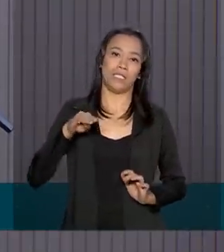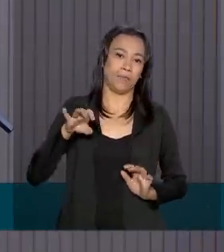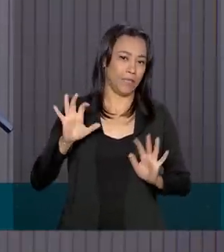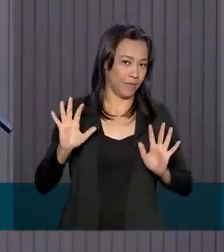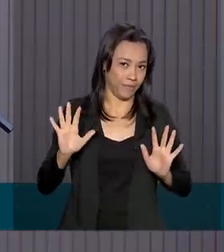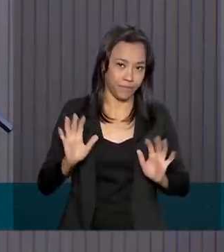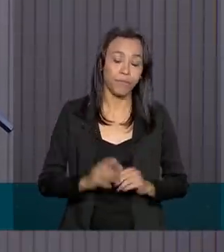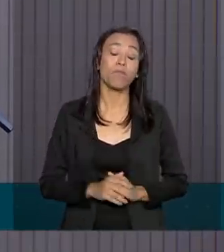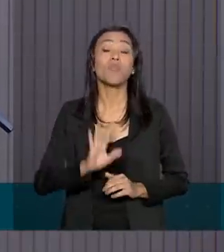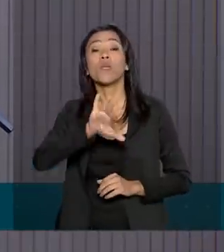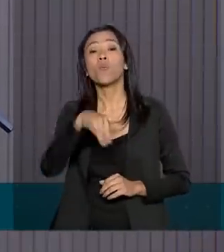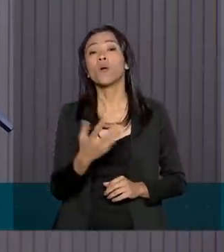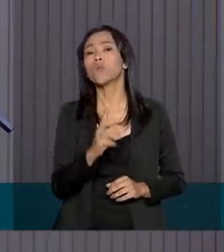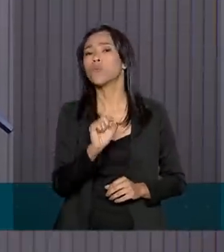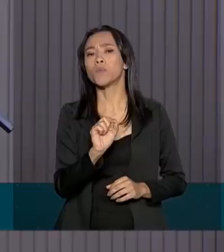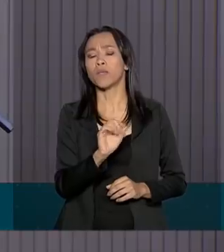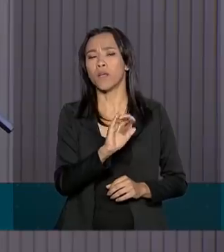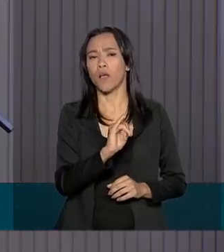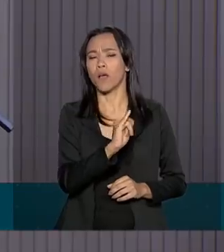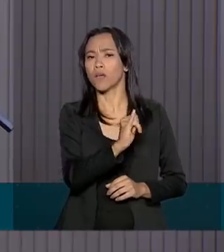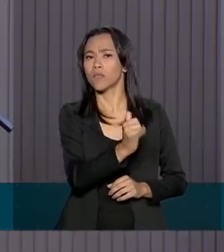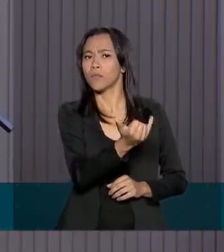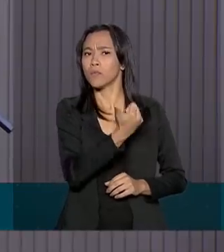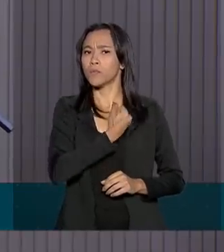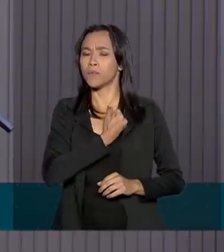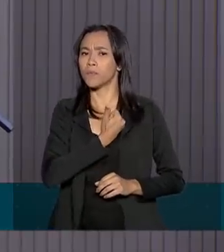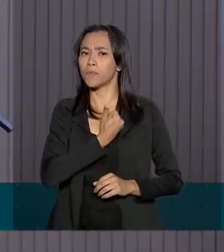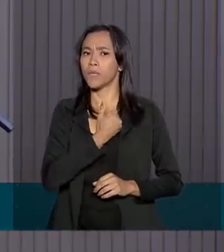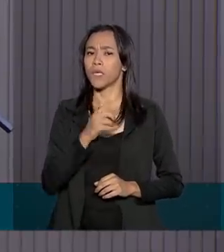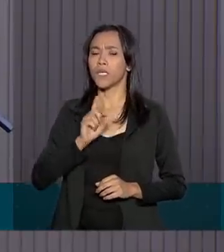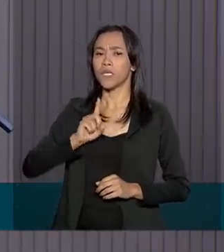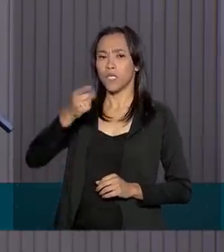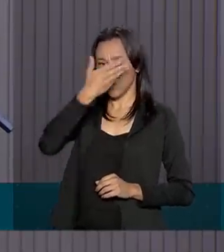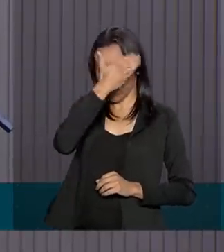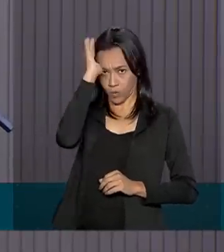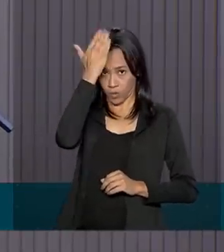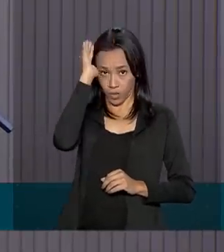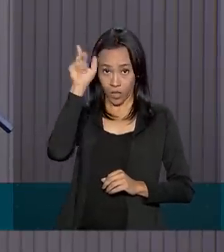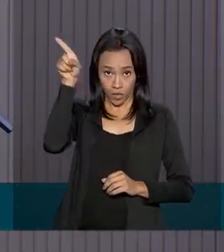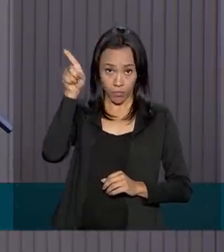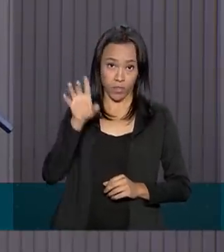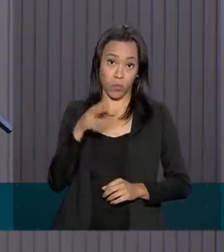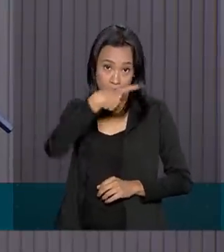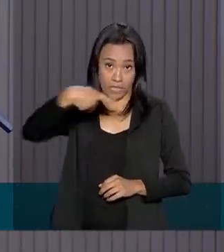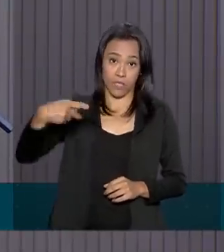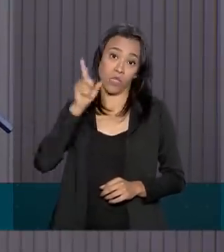Quando chegou a minha notícia de que Donald Trump havia reconhecido Jerusalém,